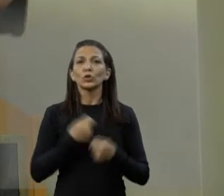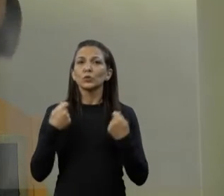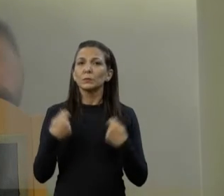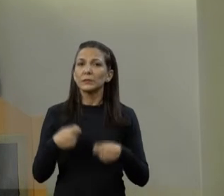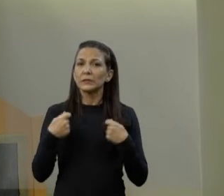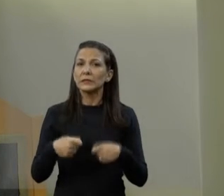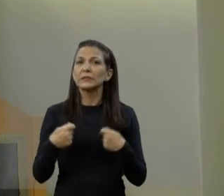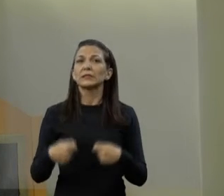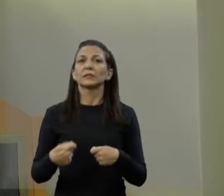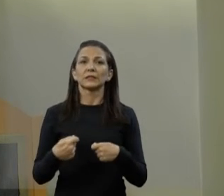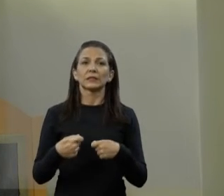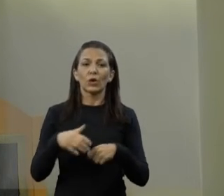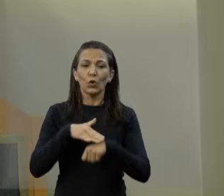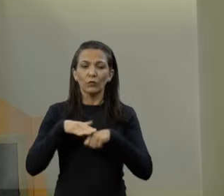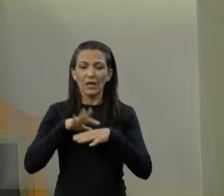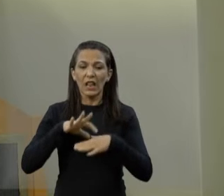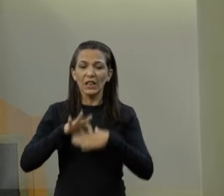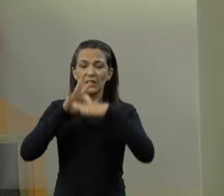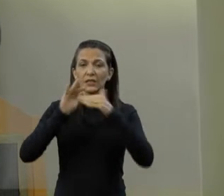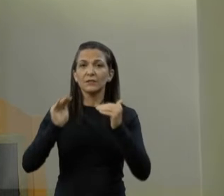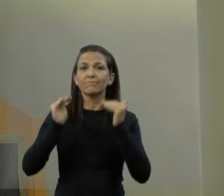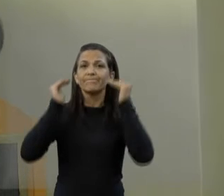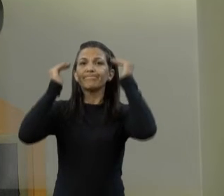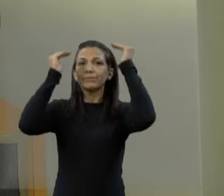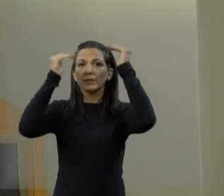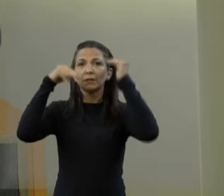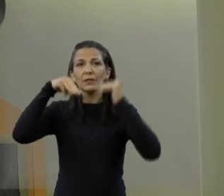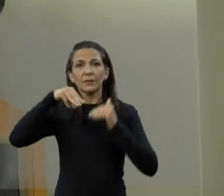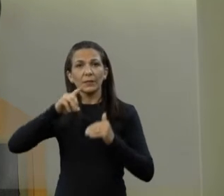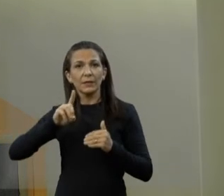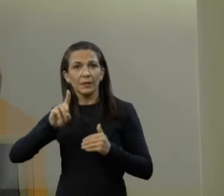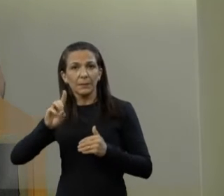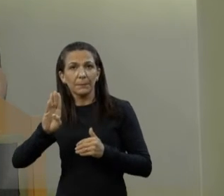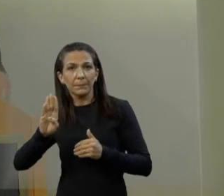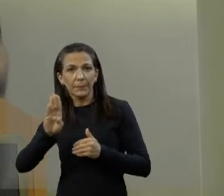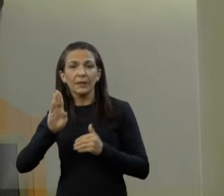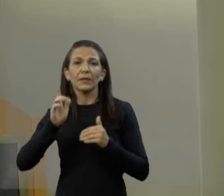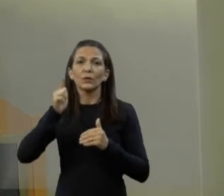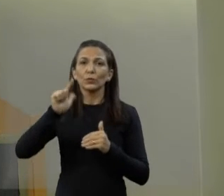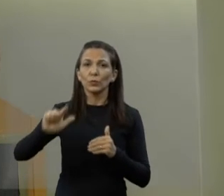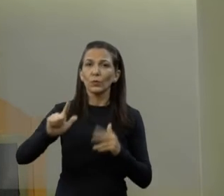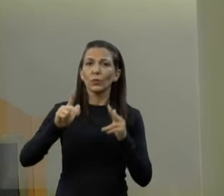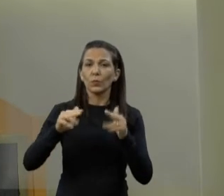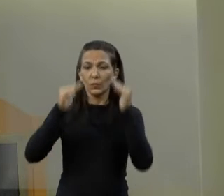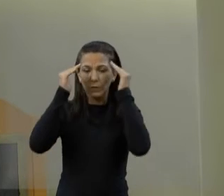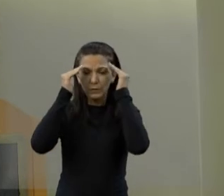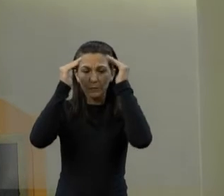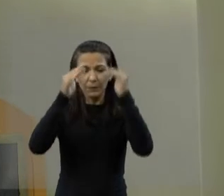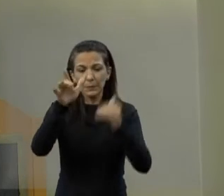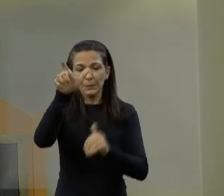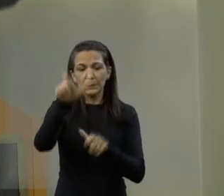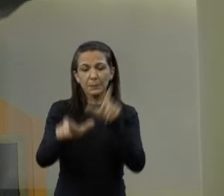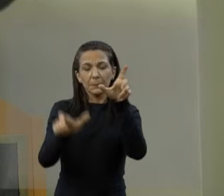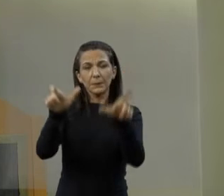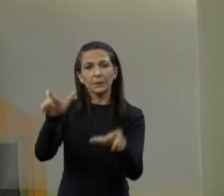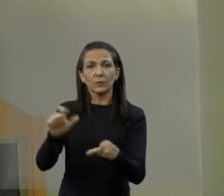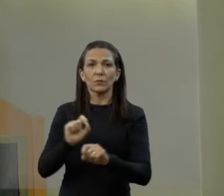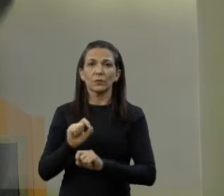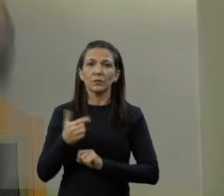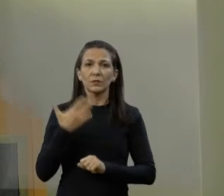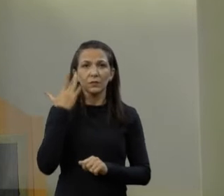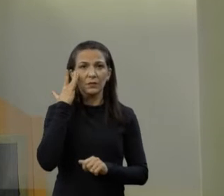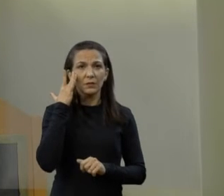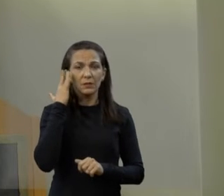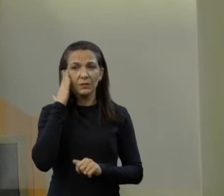que falar com as nossas lideranças maiores e o MDB tá fazendo isso vai continuar fazendo isso em respeito às pessoas Sei